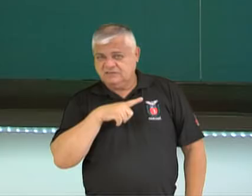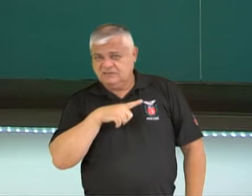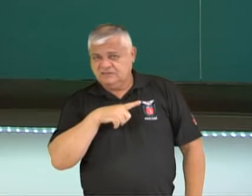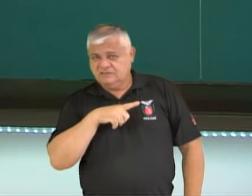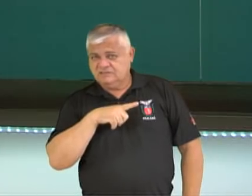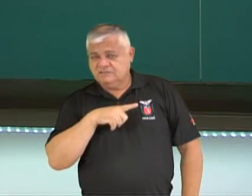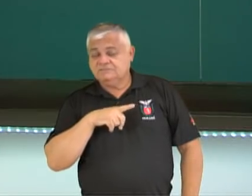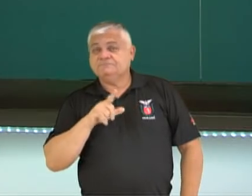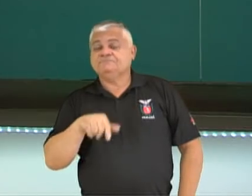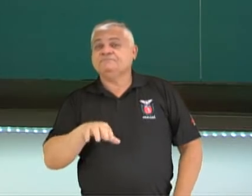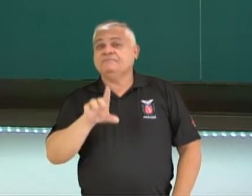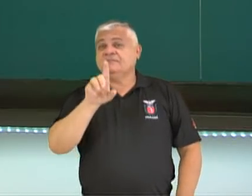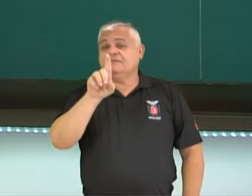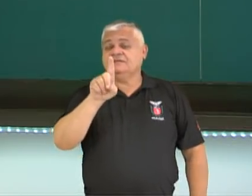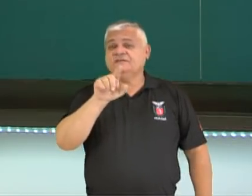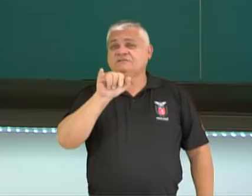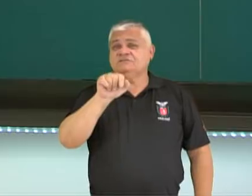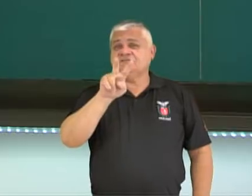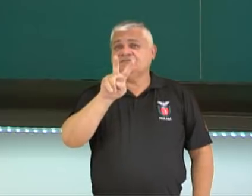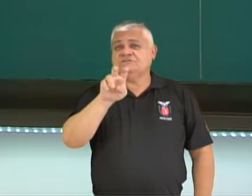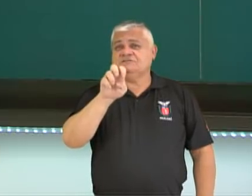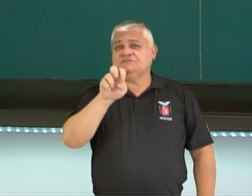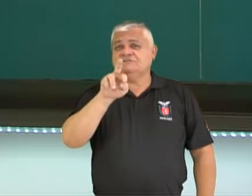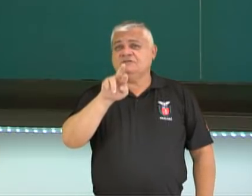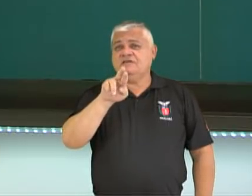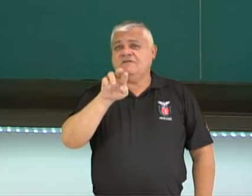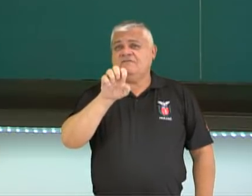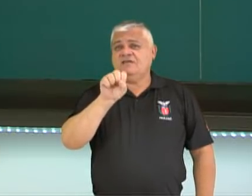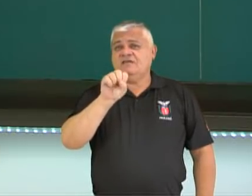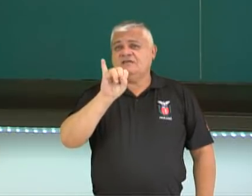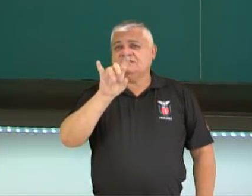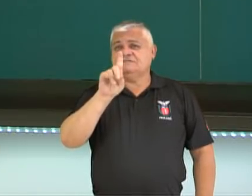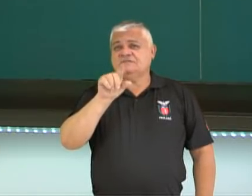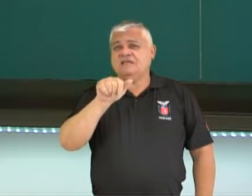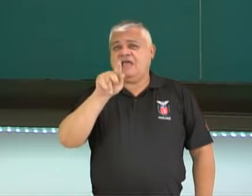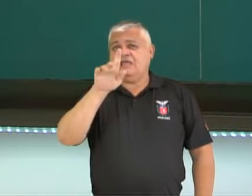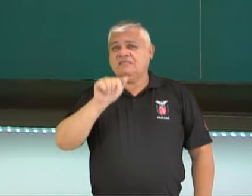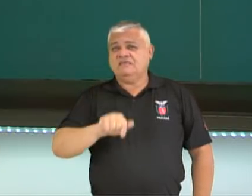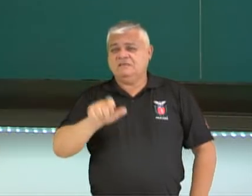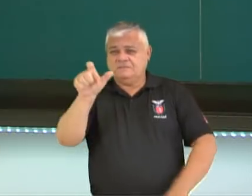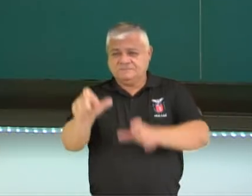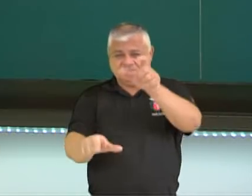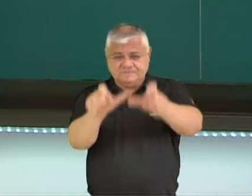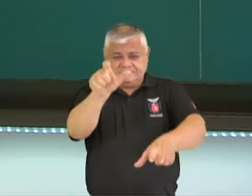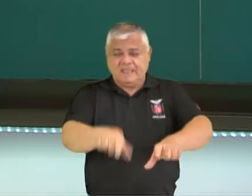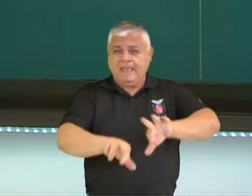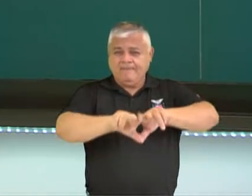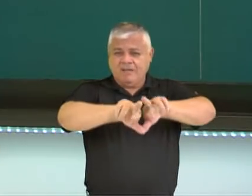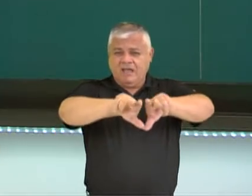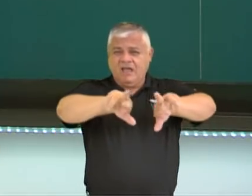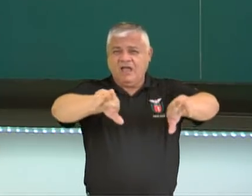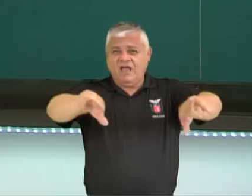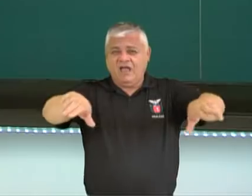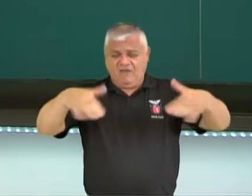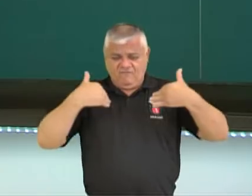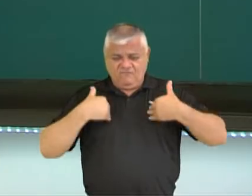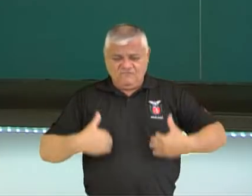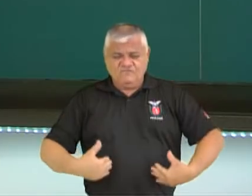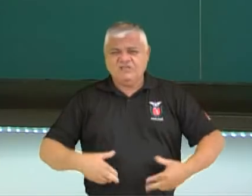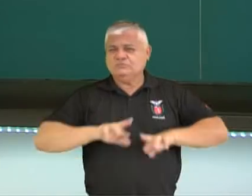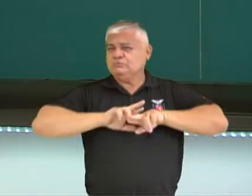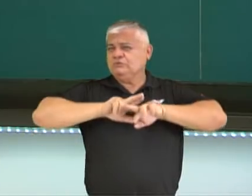A diversidade e as diferenças físicas,